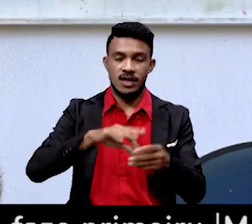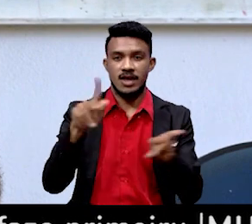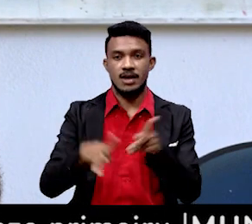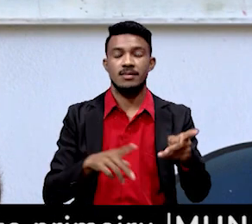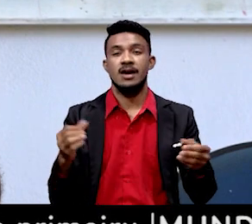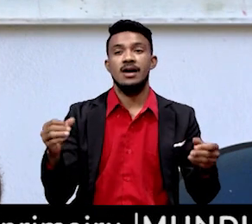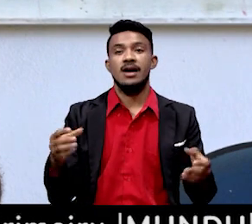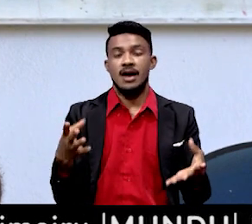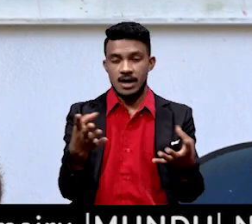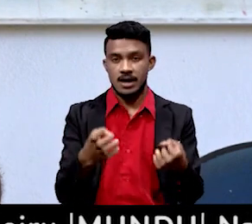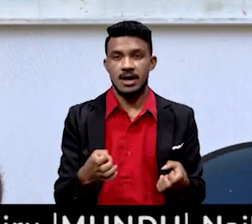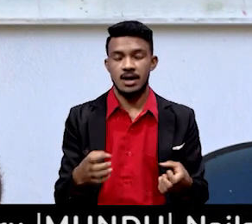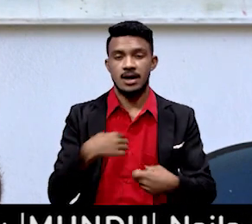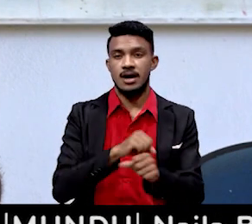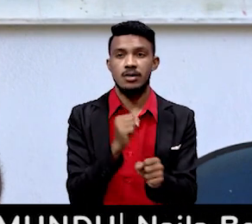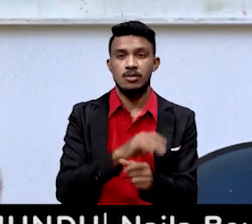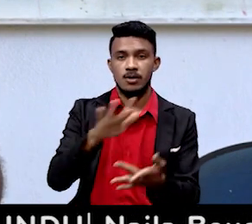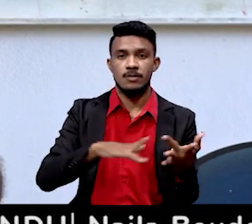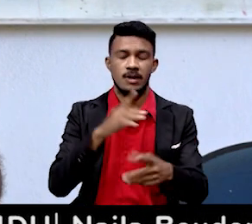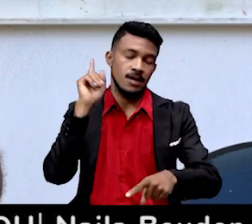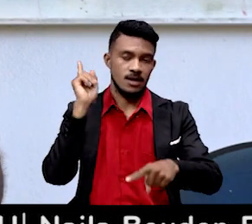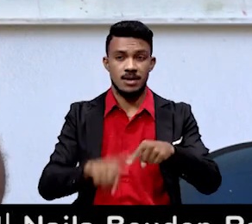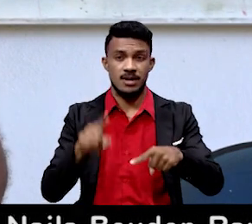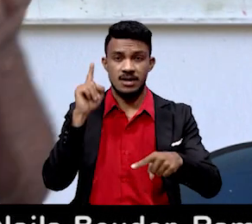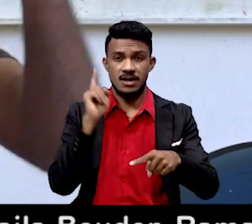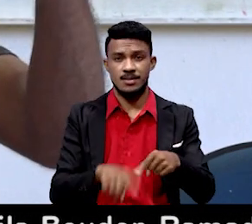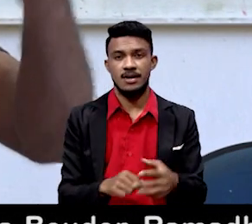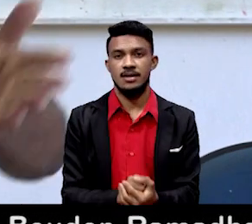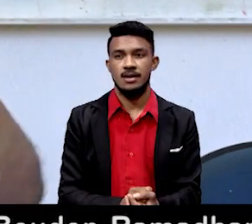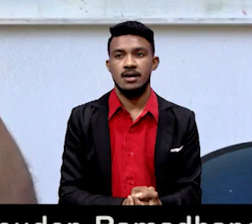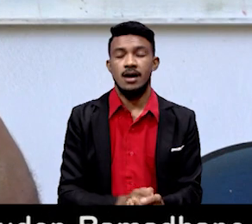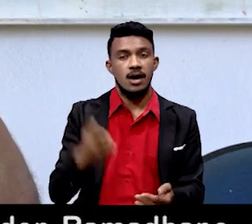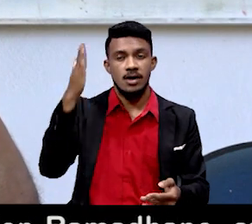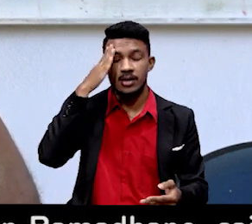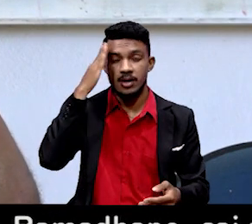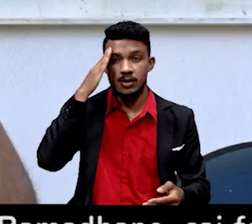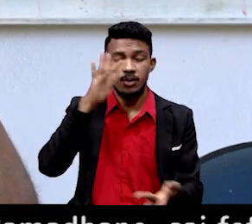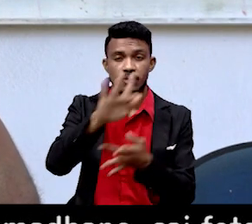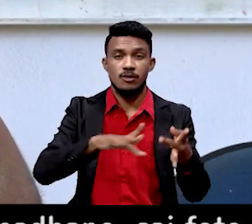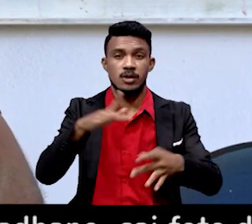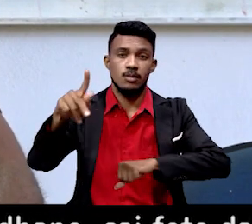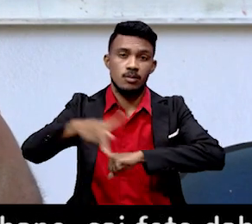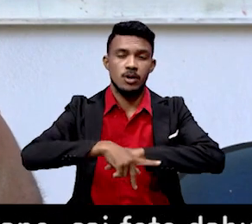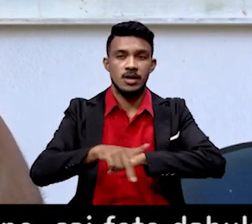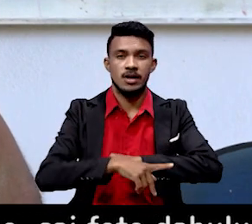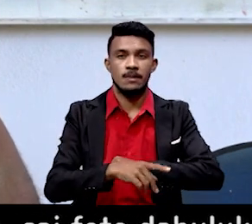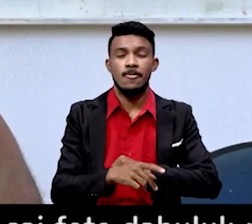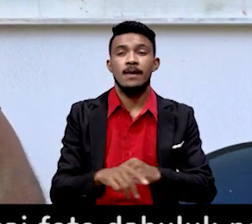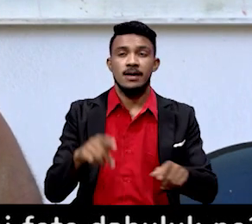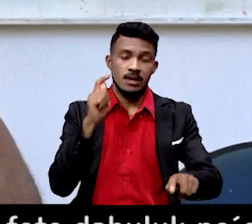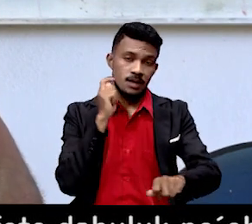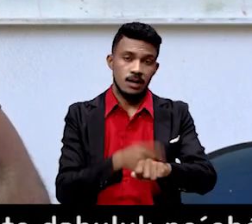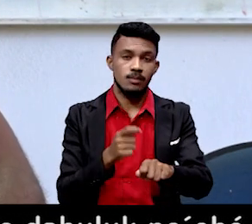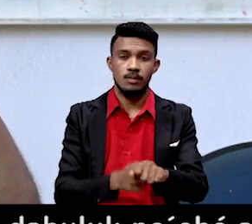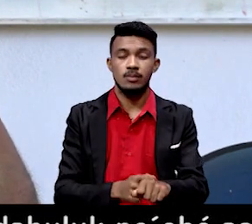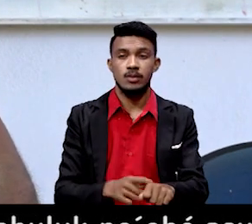idane. Keta. Tambah keta bama ko intensaun ide atu halo movimento politik. Nebe poni normal. Itu ki